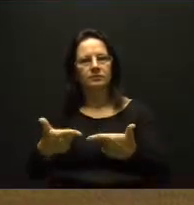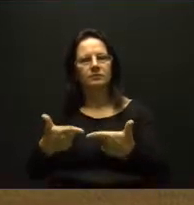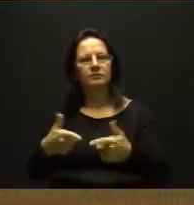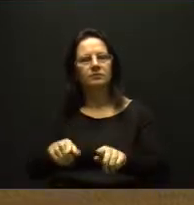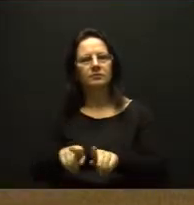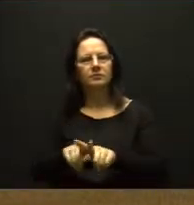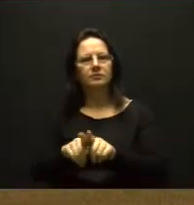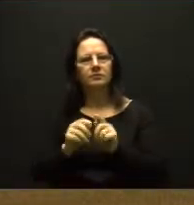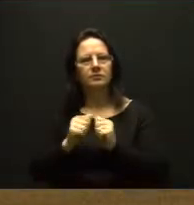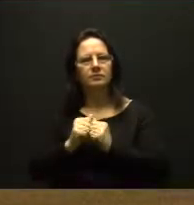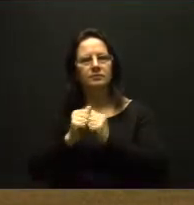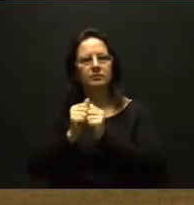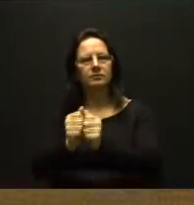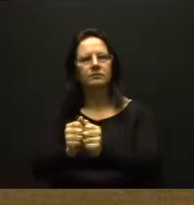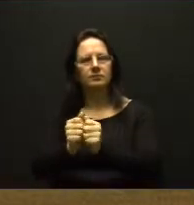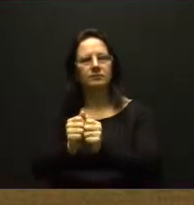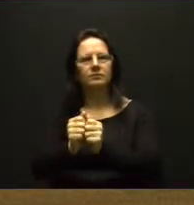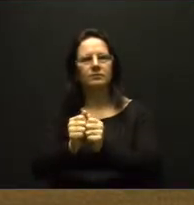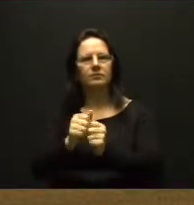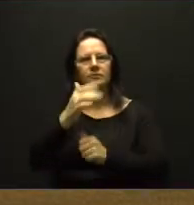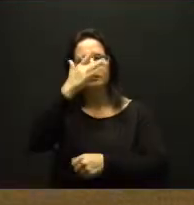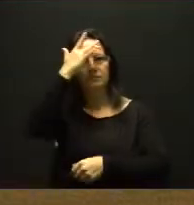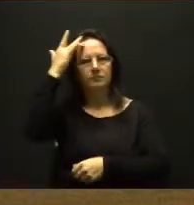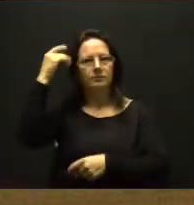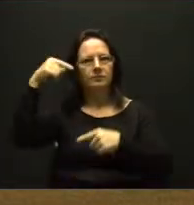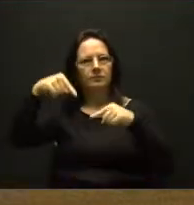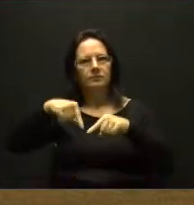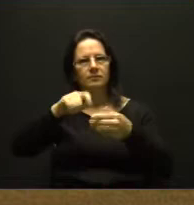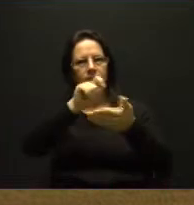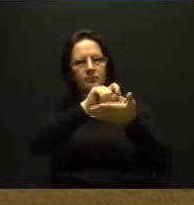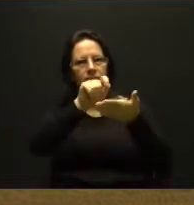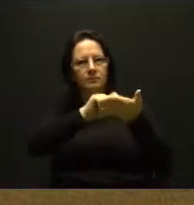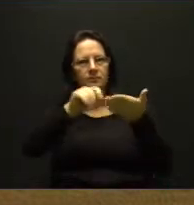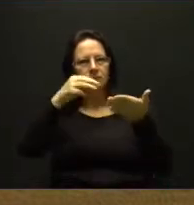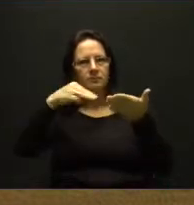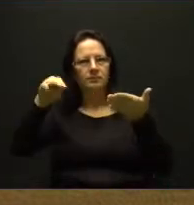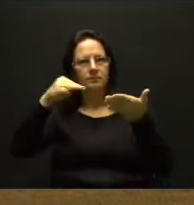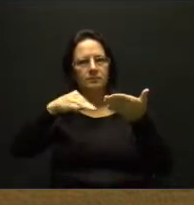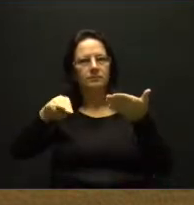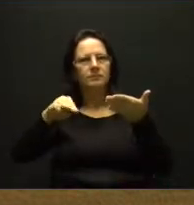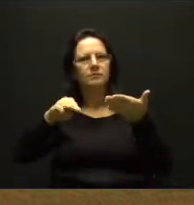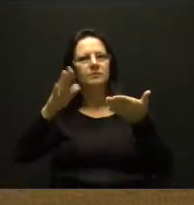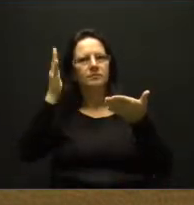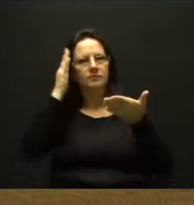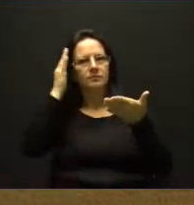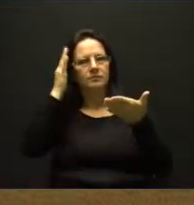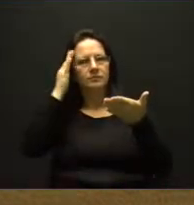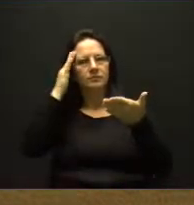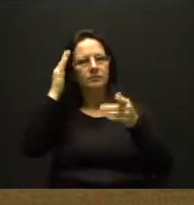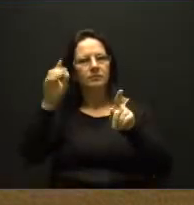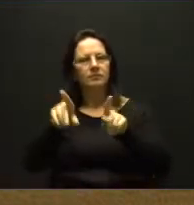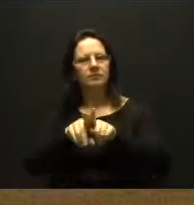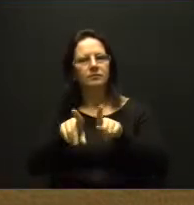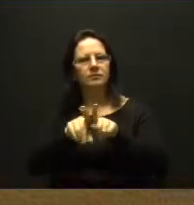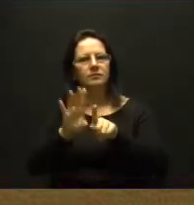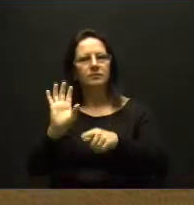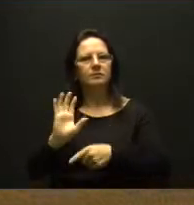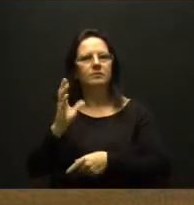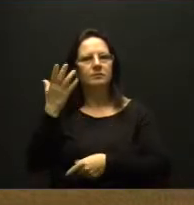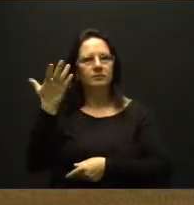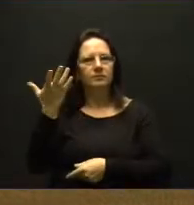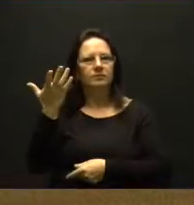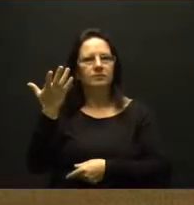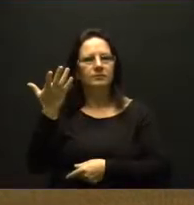que todos esses heróis que foram mencionados possam ser reconhecidos no momento